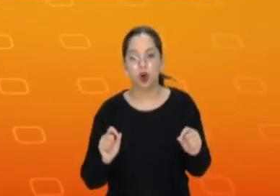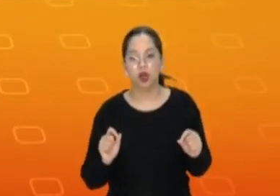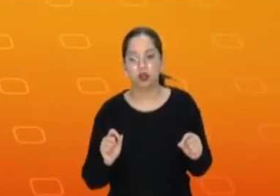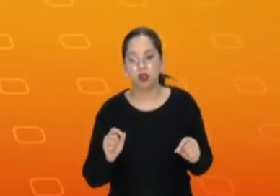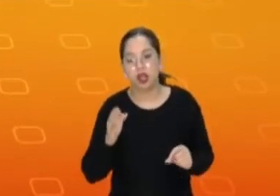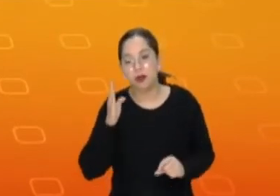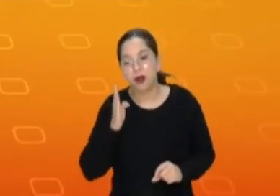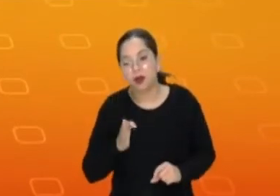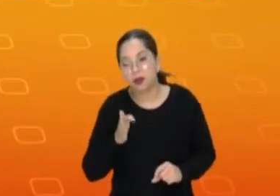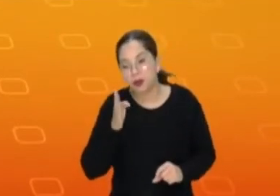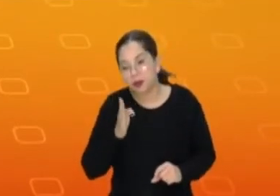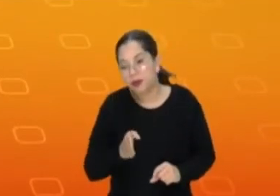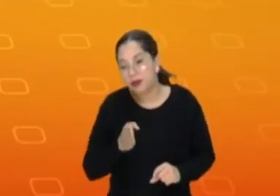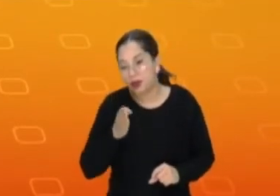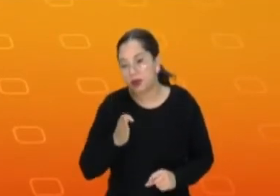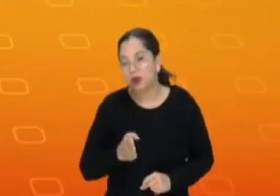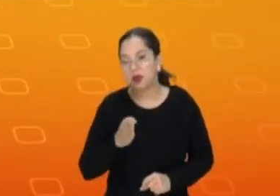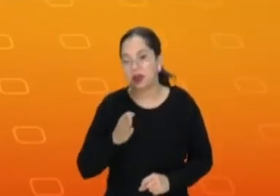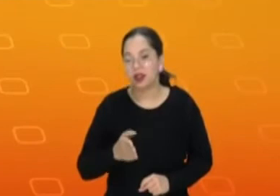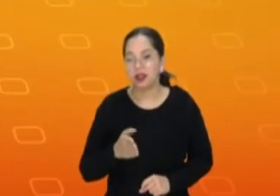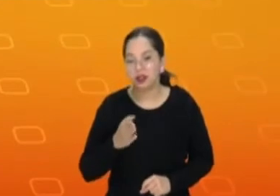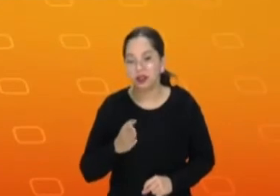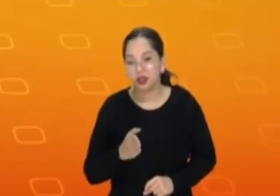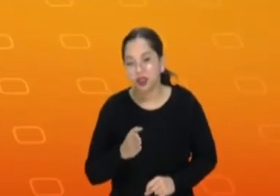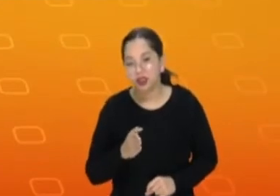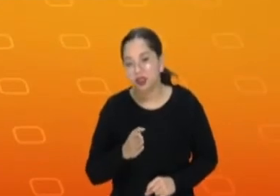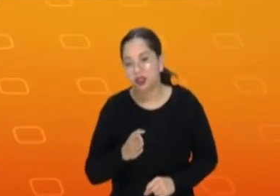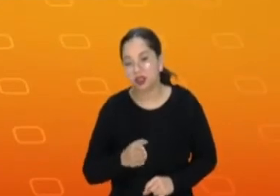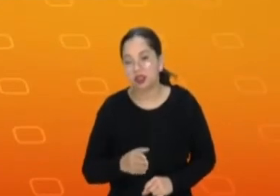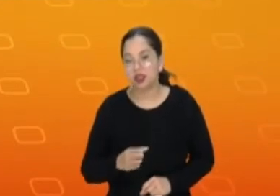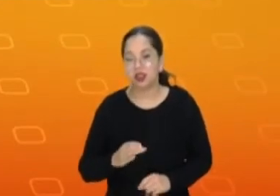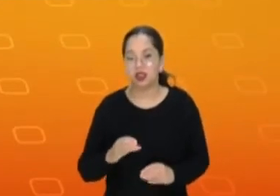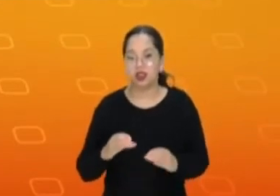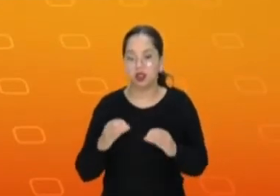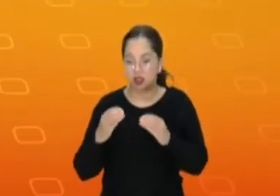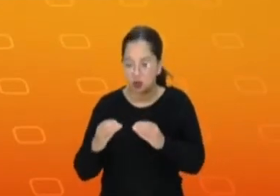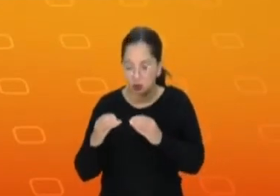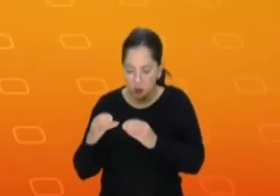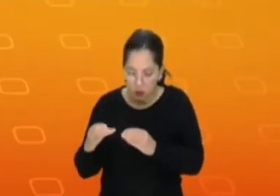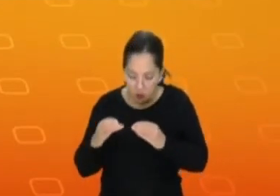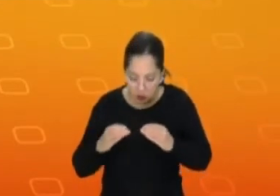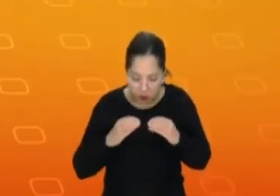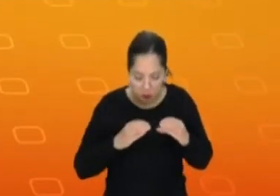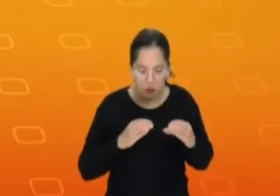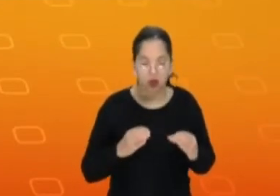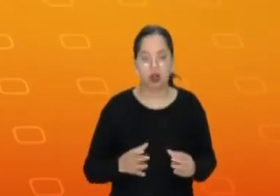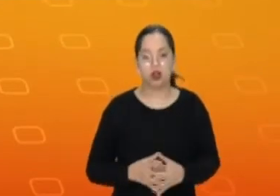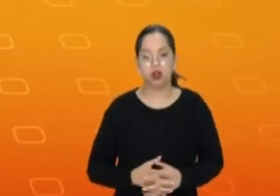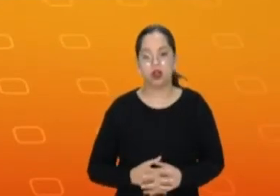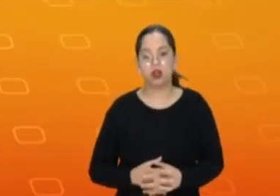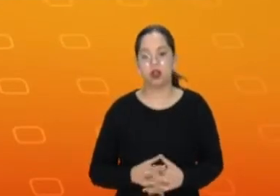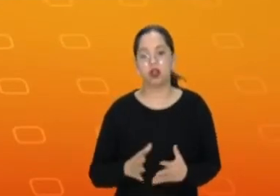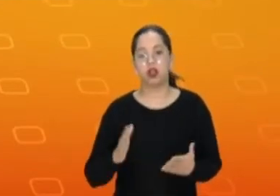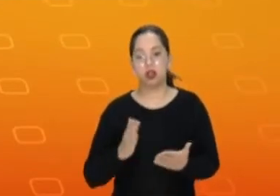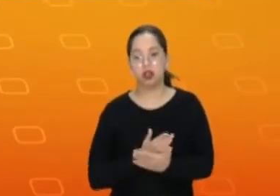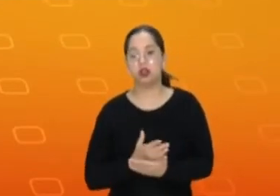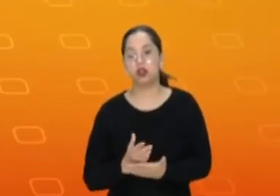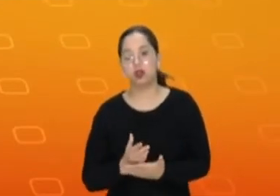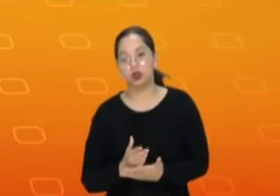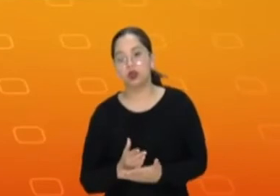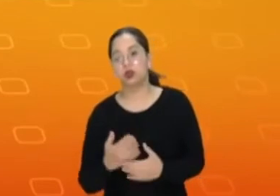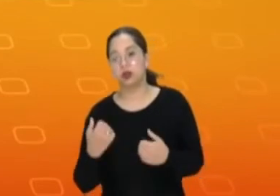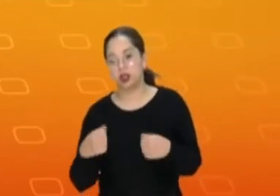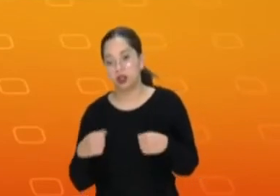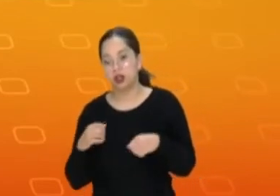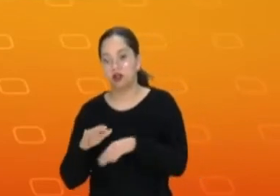segmentar, né, em contêineres todos eles. Alguns precisarão ser mais